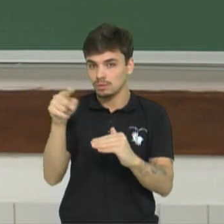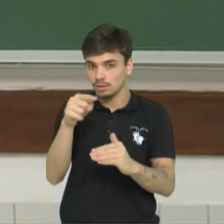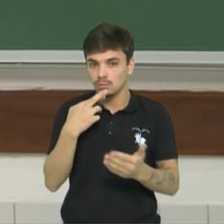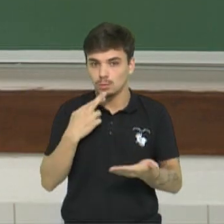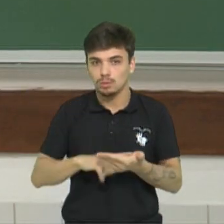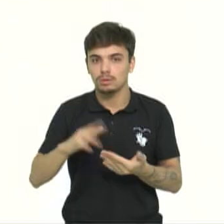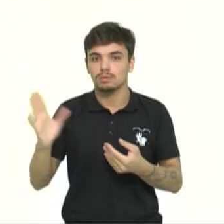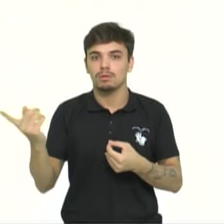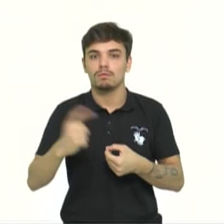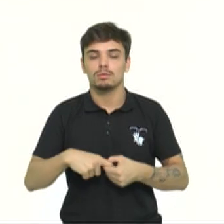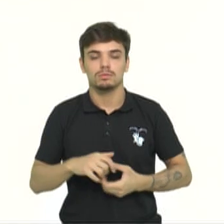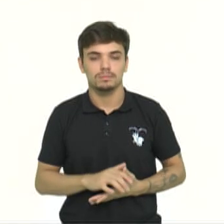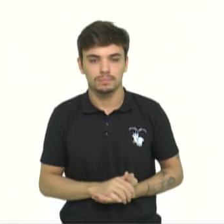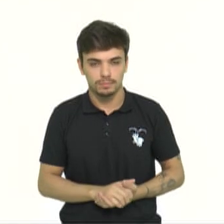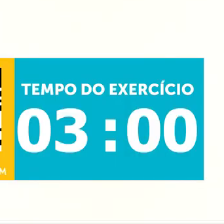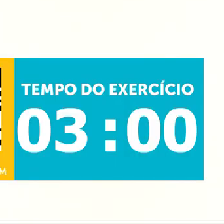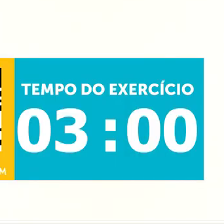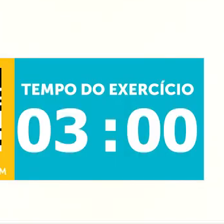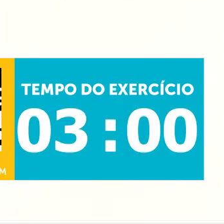vocês.